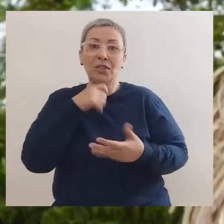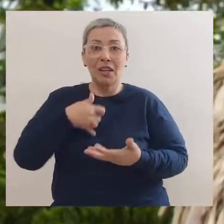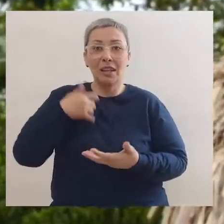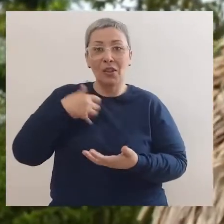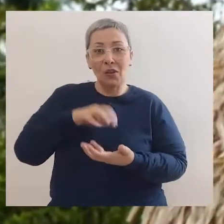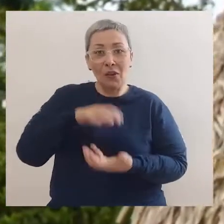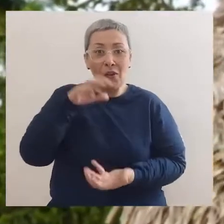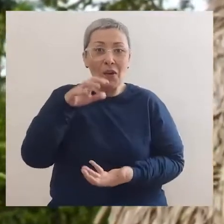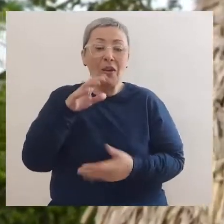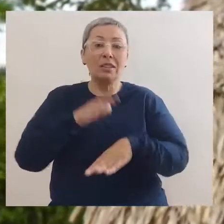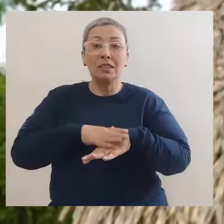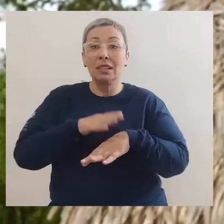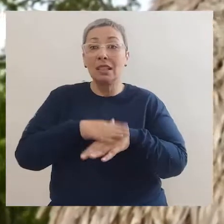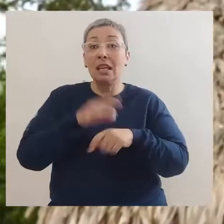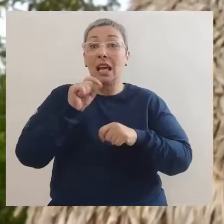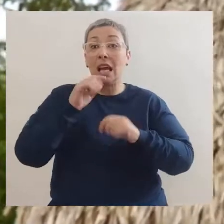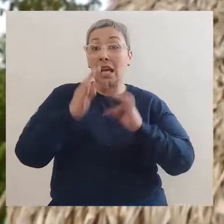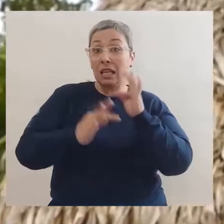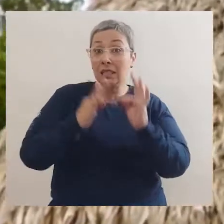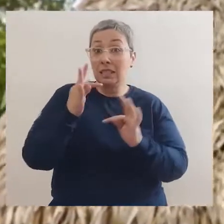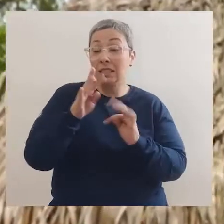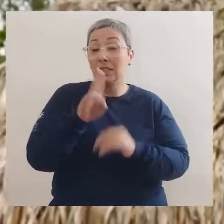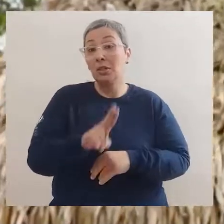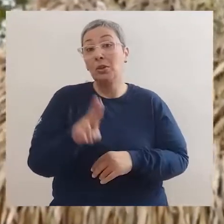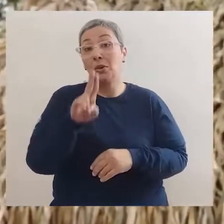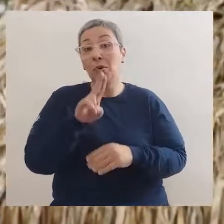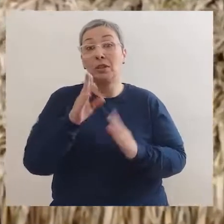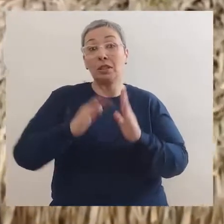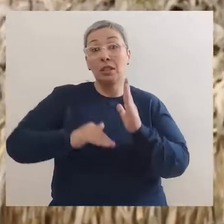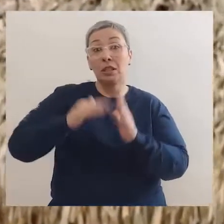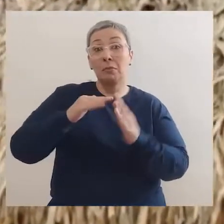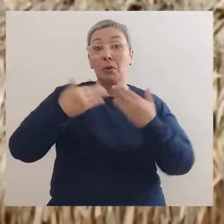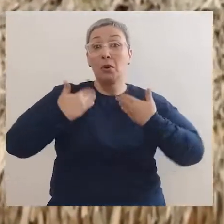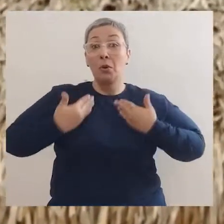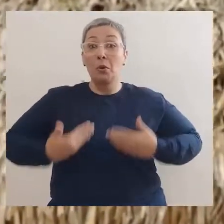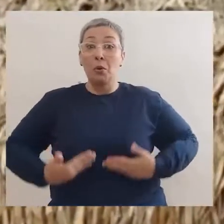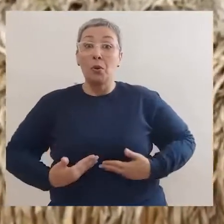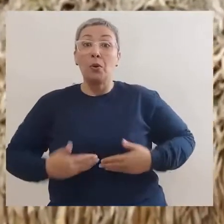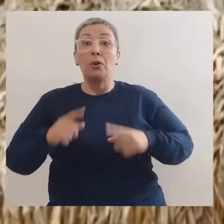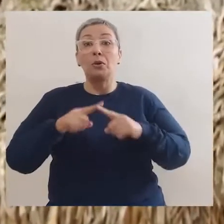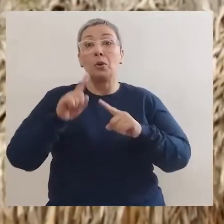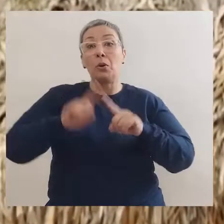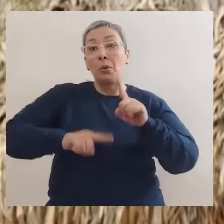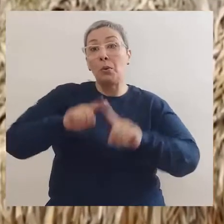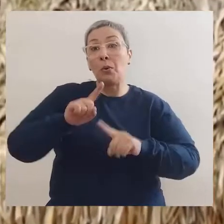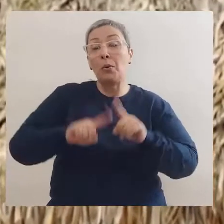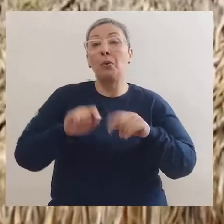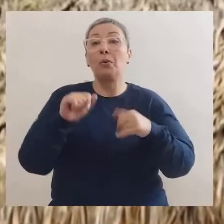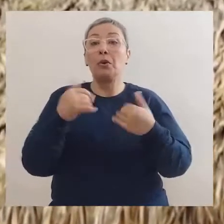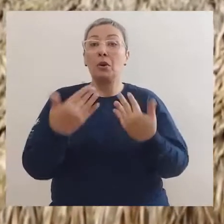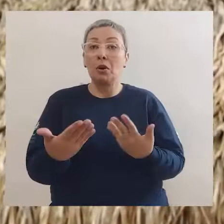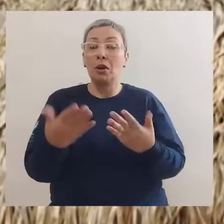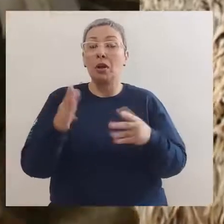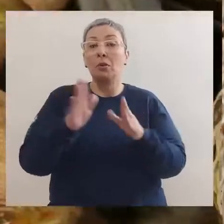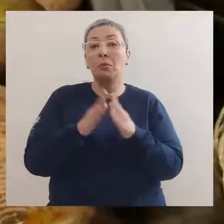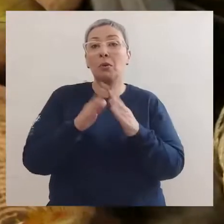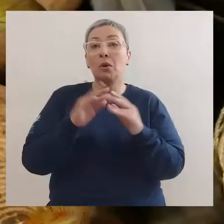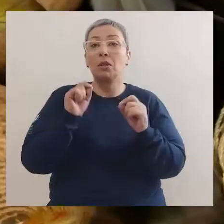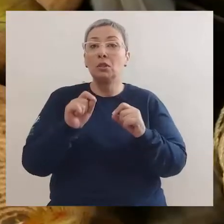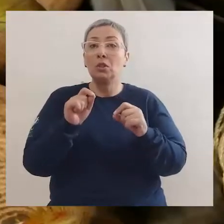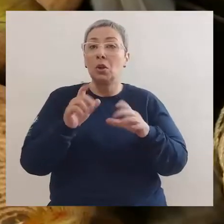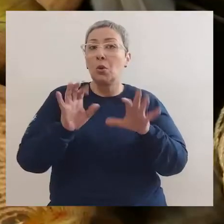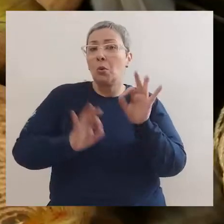idade, né, criança, idoso, de quem faz, né? Essa técnica ela é aplicada nas pinturas corporais, nos